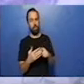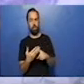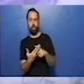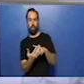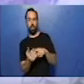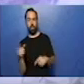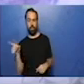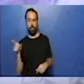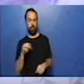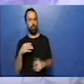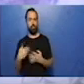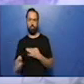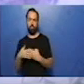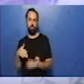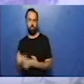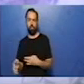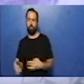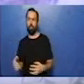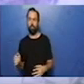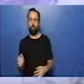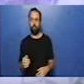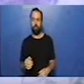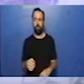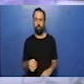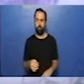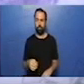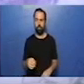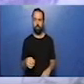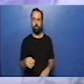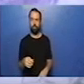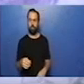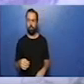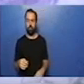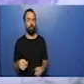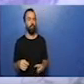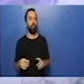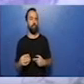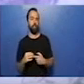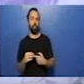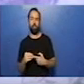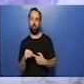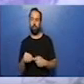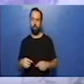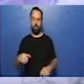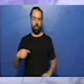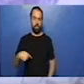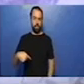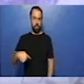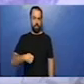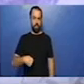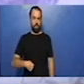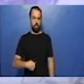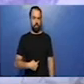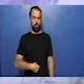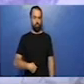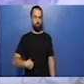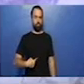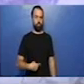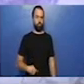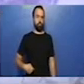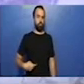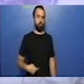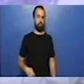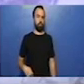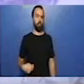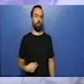digestório. Eles são beneficiados porque eles estão obtendo o alimento que nós ingerimos. E para a gente é indiferente, porque